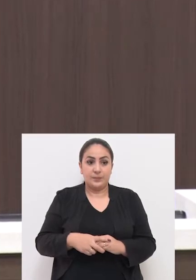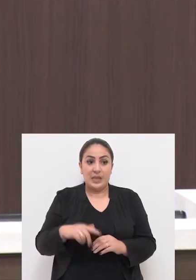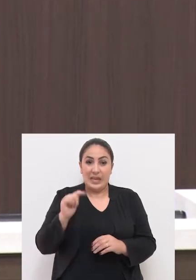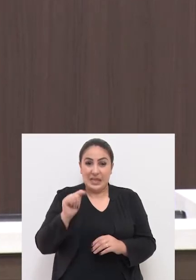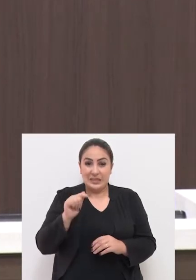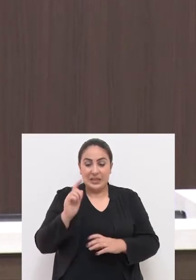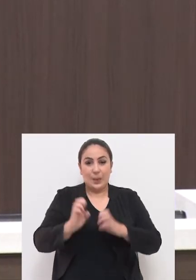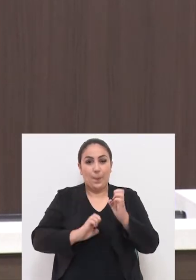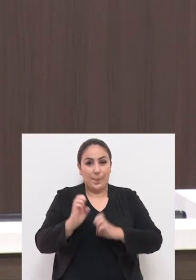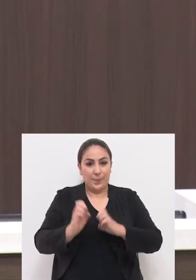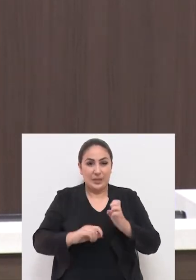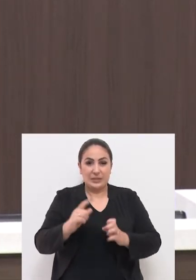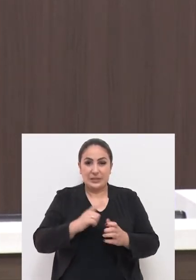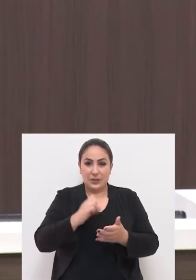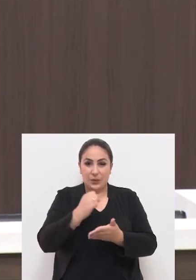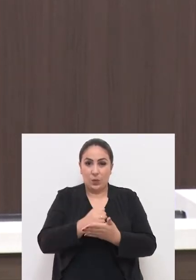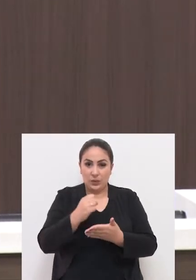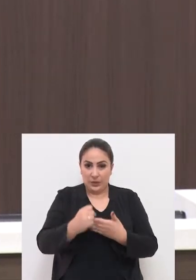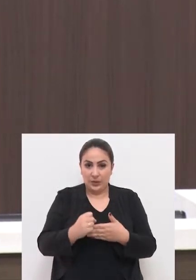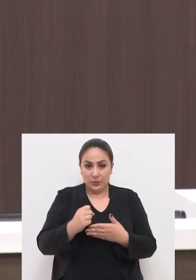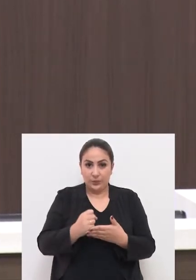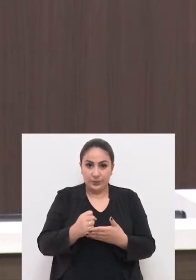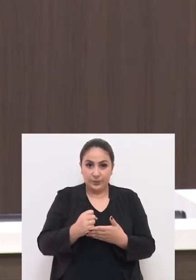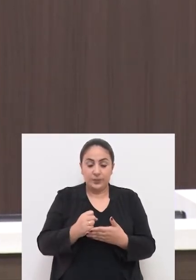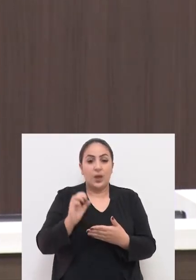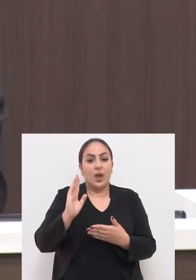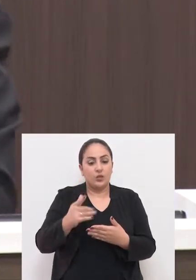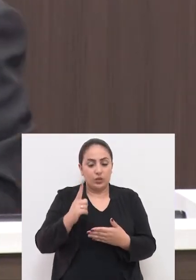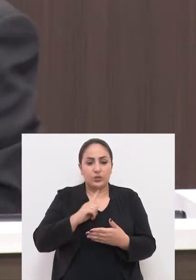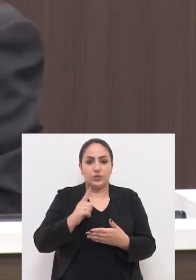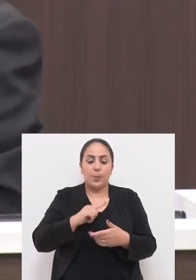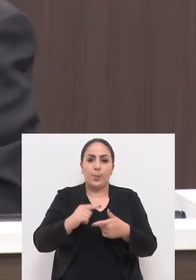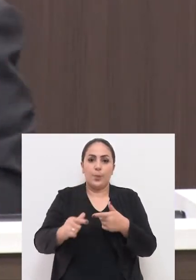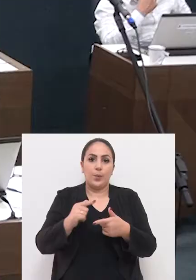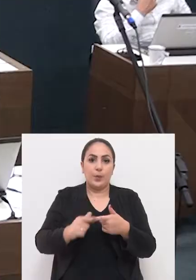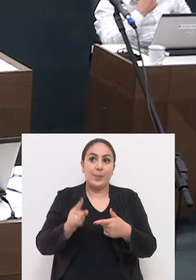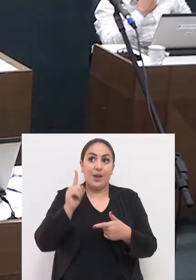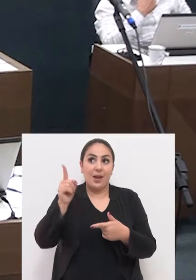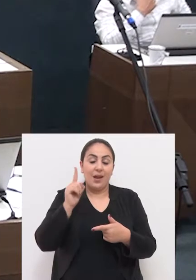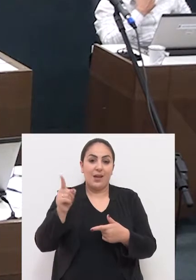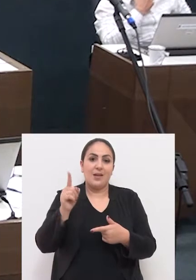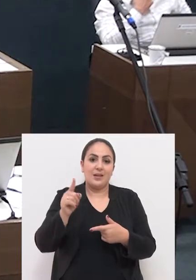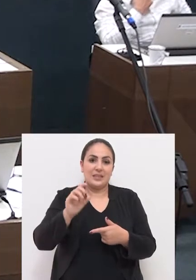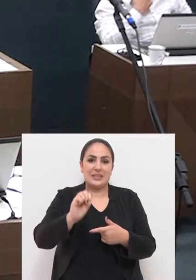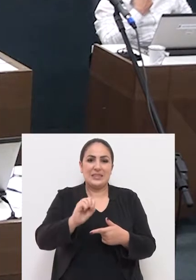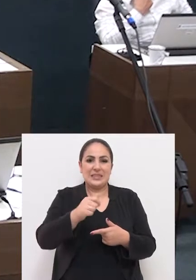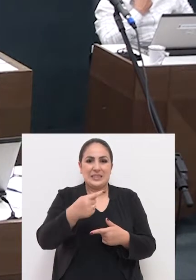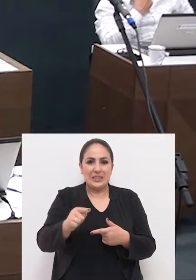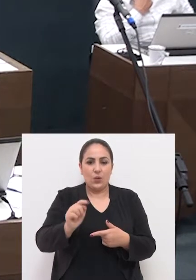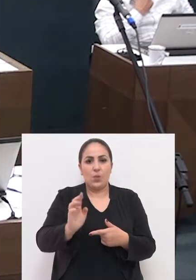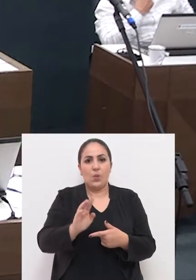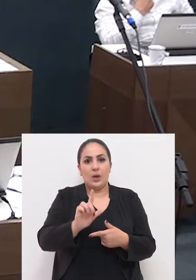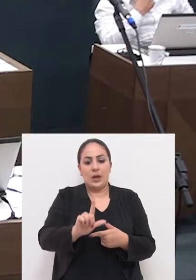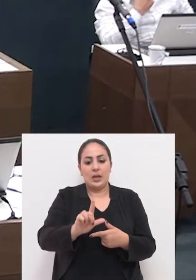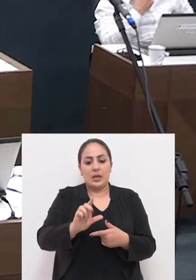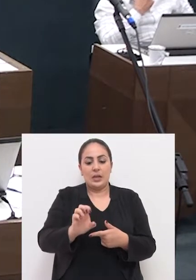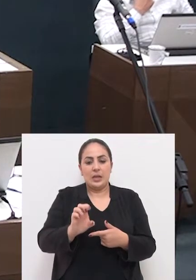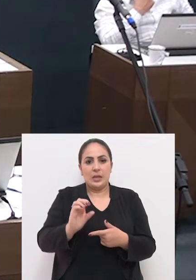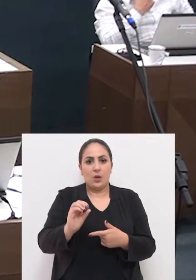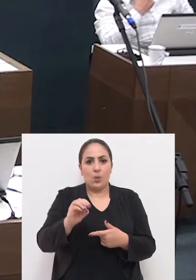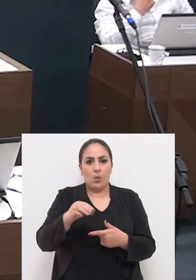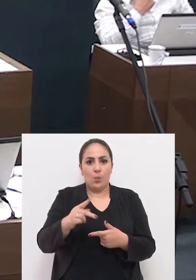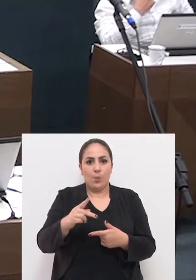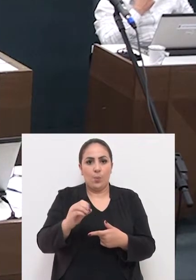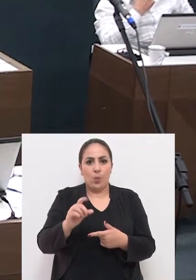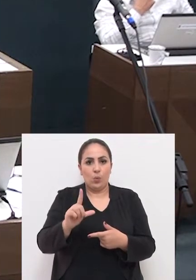Com um diferencial. Esta empresa que foi contratada já tinha dado problema lá em São Leopoldo. Já tinha